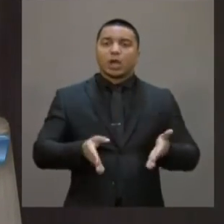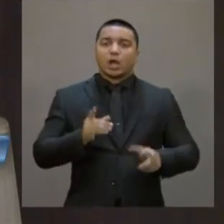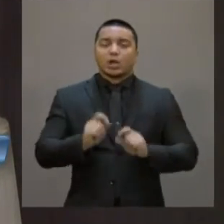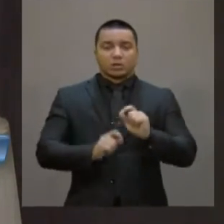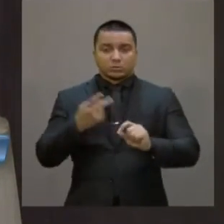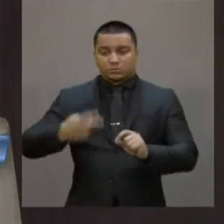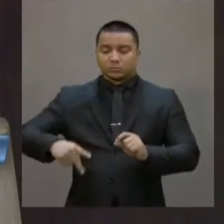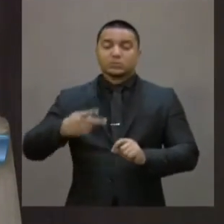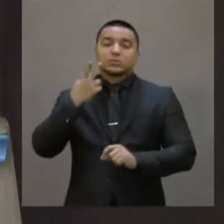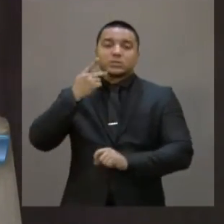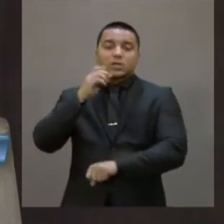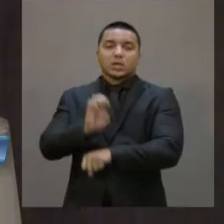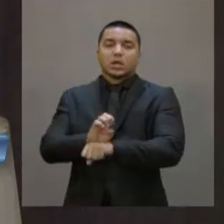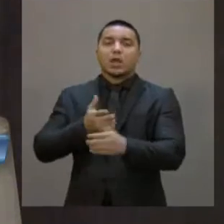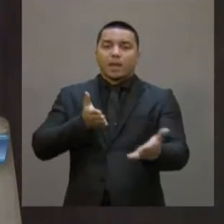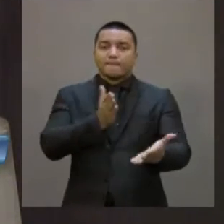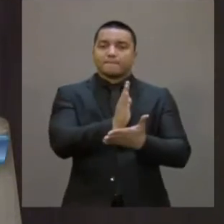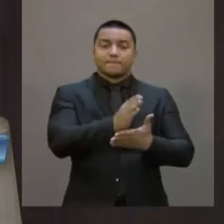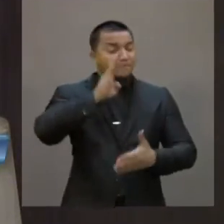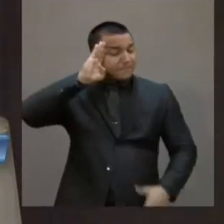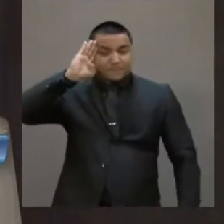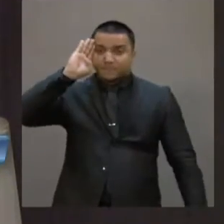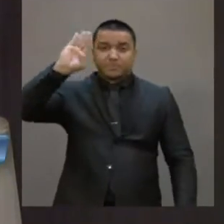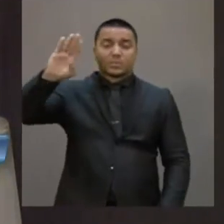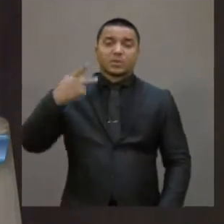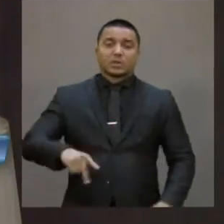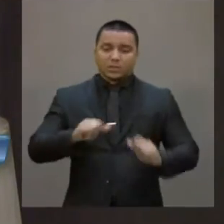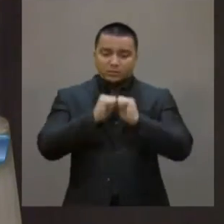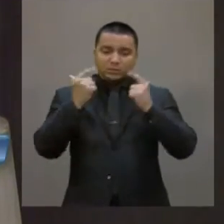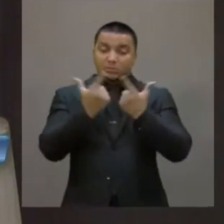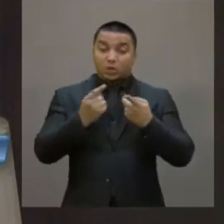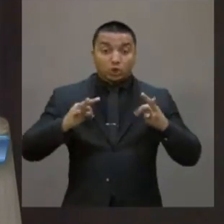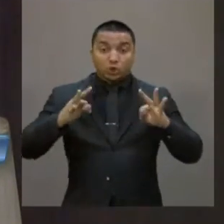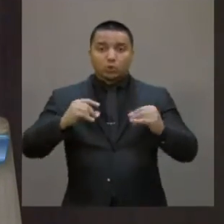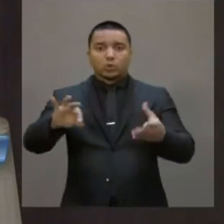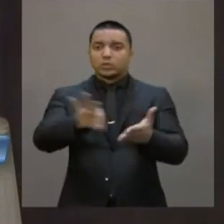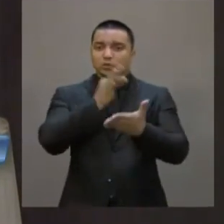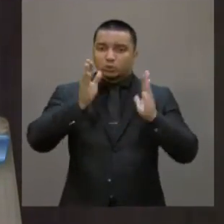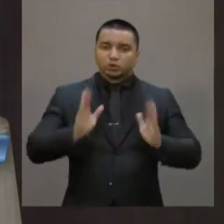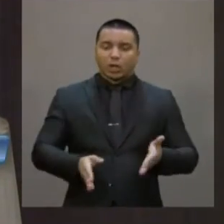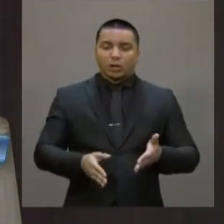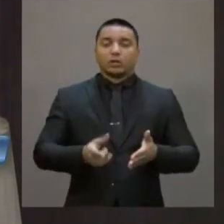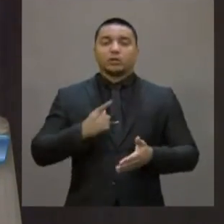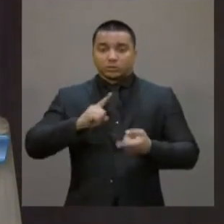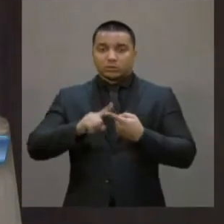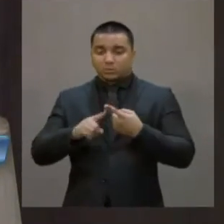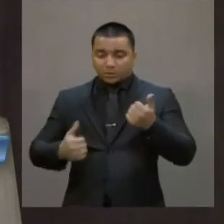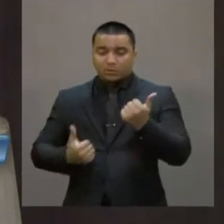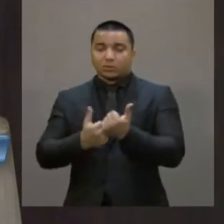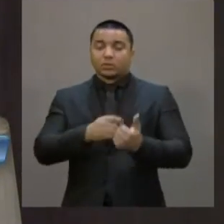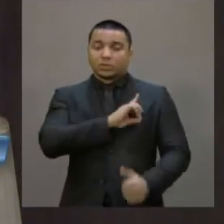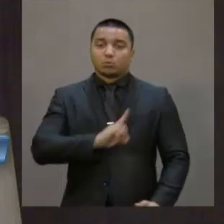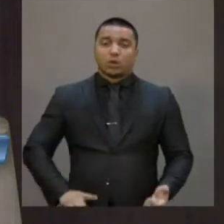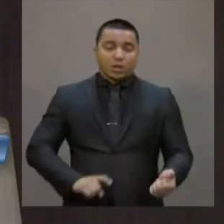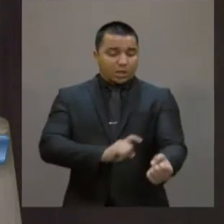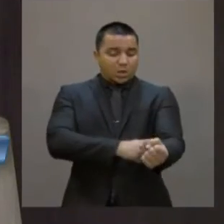do Estado do Ceará, aprovada pela unanimidade desta casa, foi subscrita pelo deputado Eumano, pelo